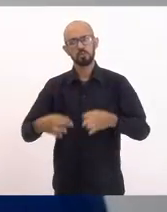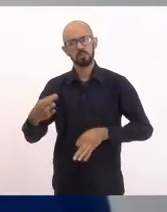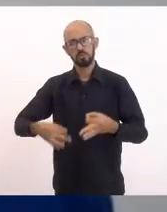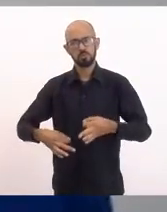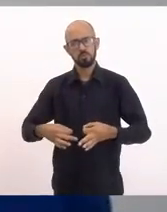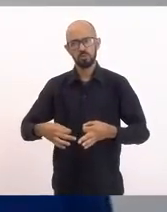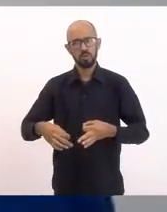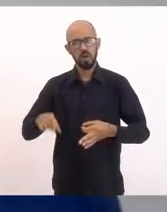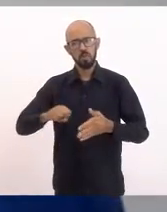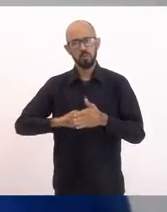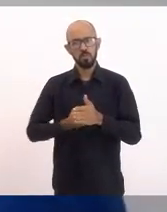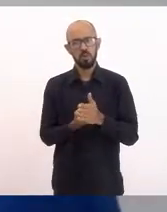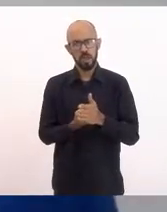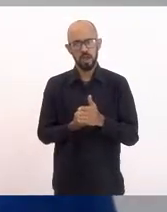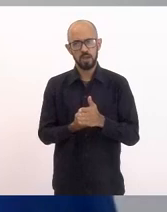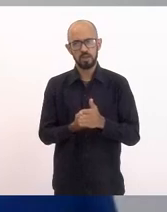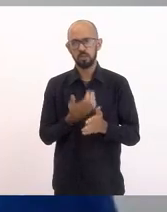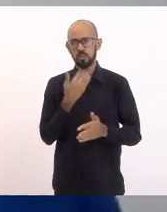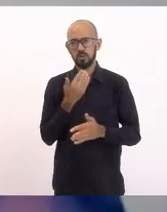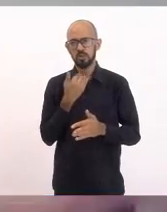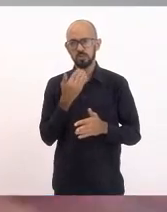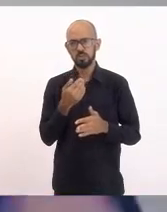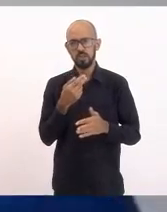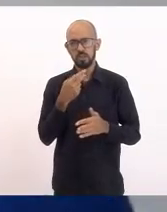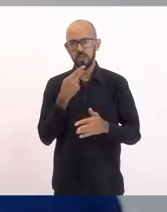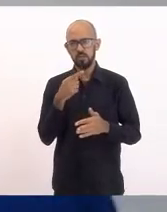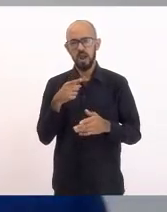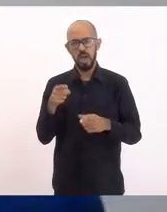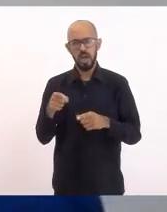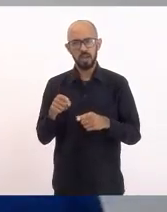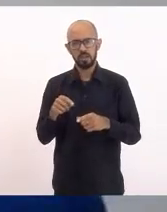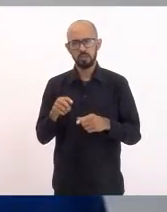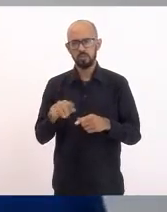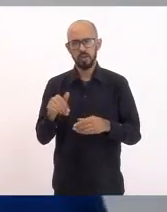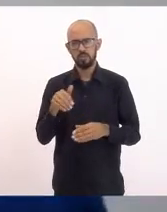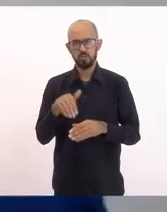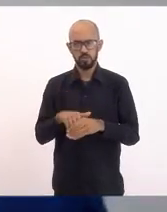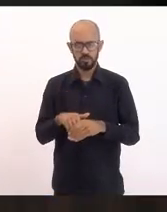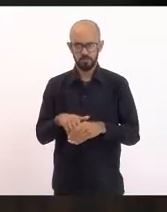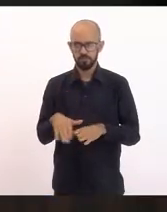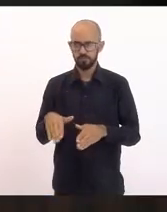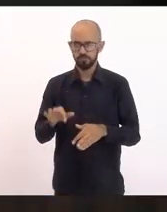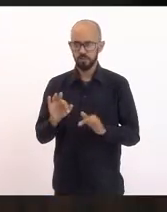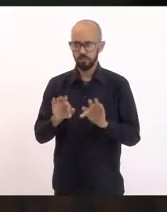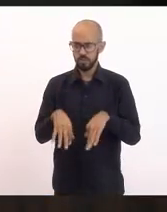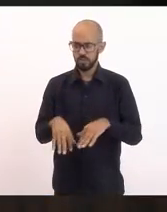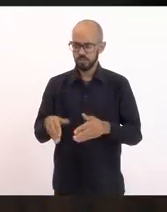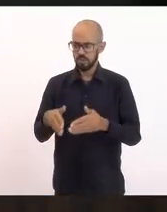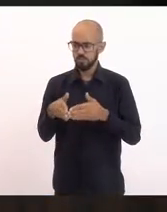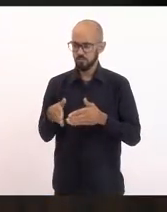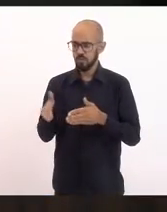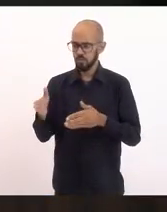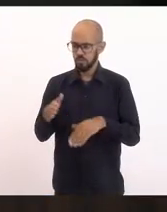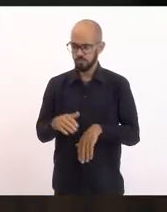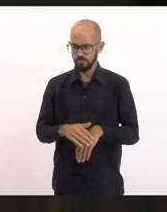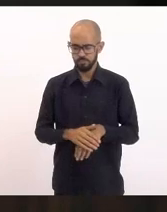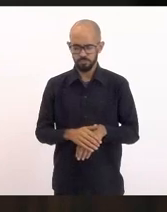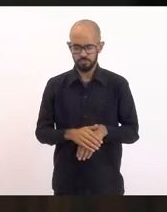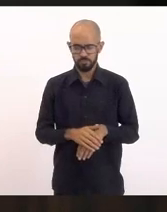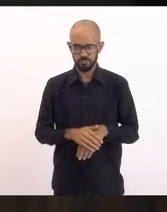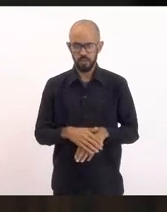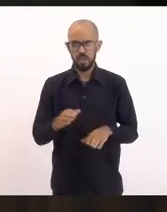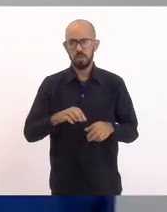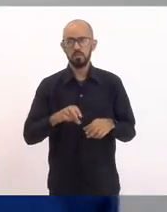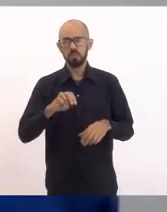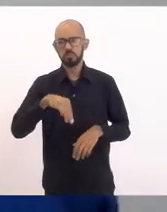momento. Então não adianta jogar para a plateia, porque amanhã a gente pode estar aí. Para concluir, por favor. Advogado pelo Ministério Público